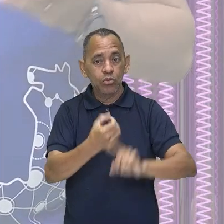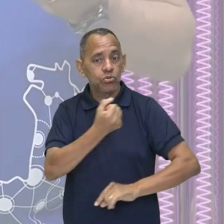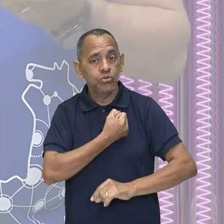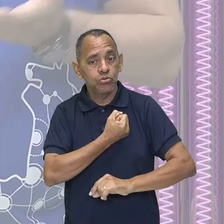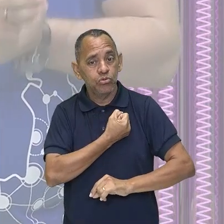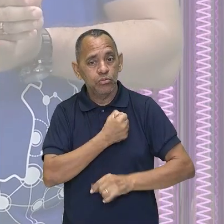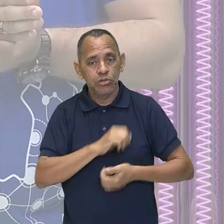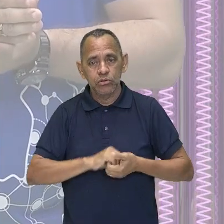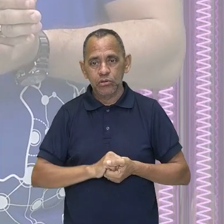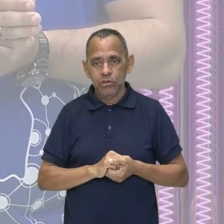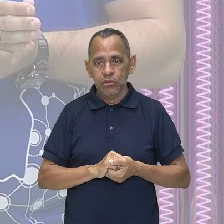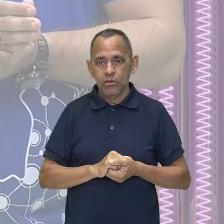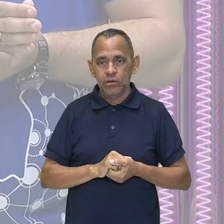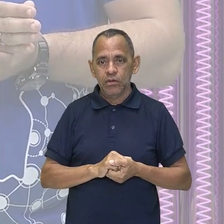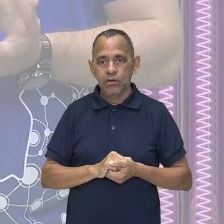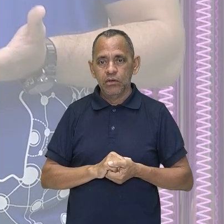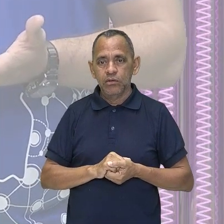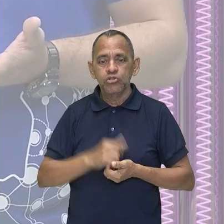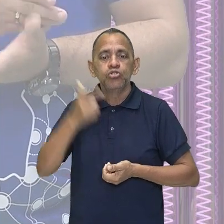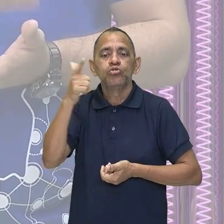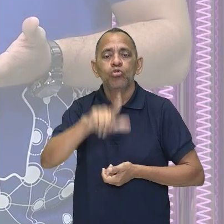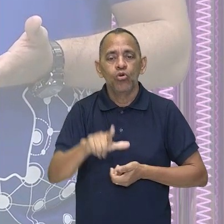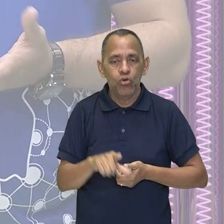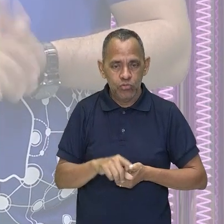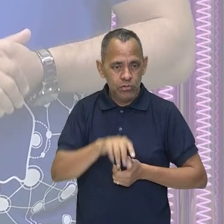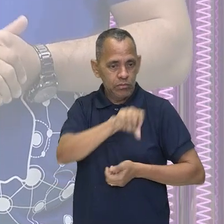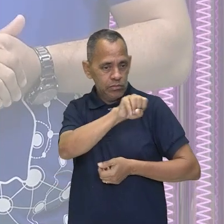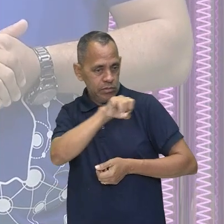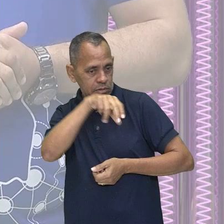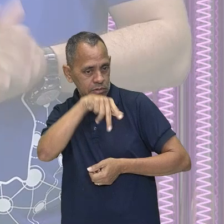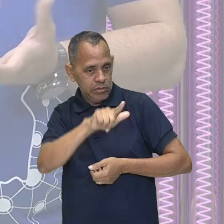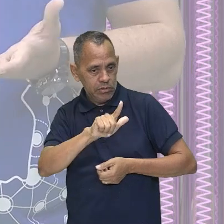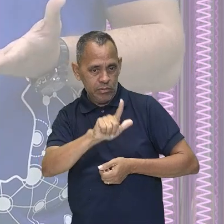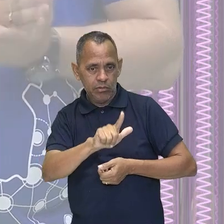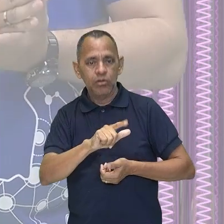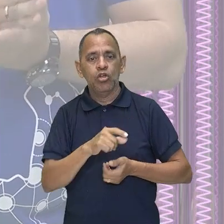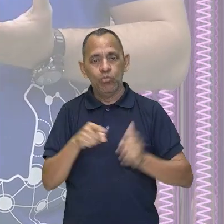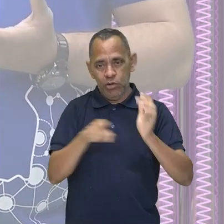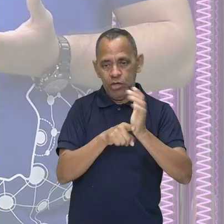números. Então, repete ali o sinal de menos. 3 vezes 7,